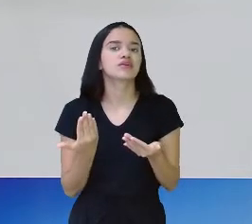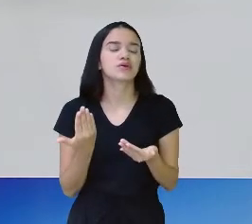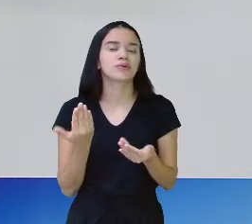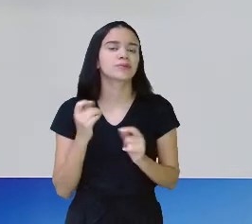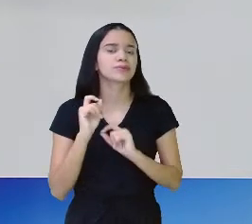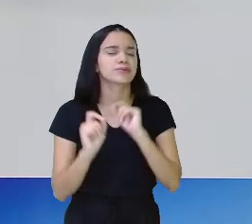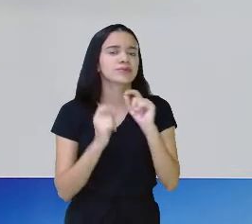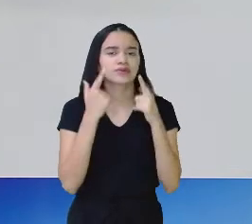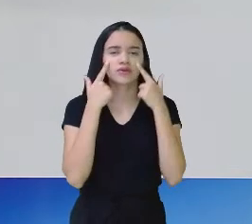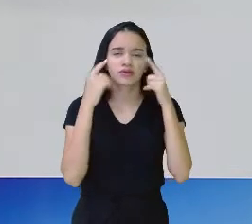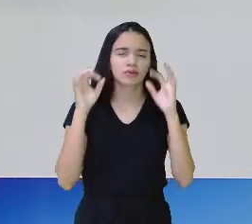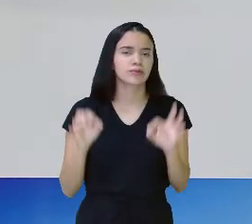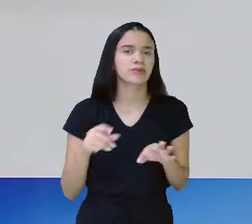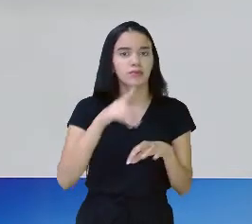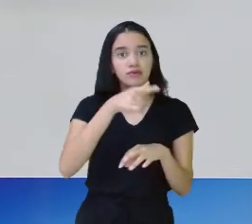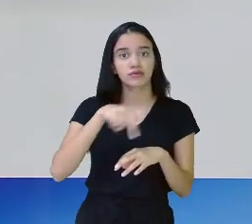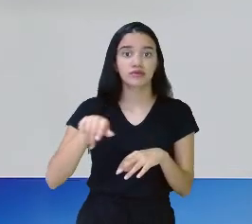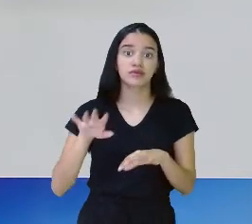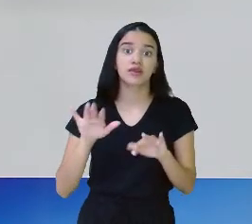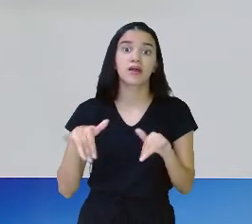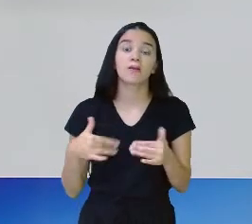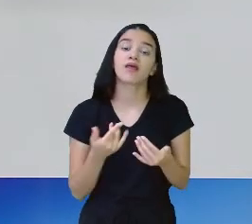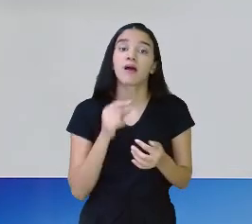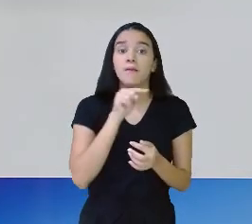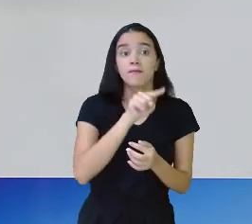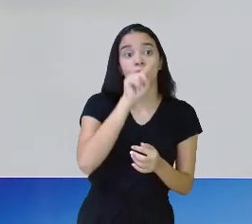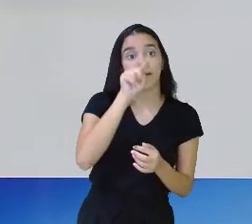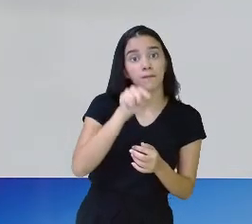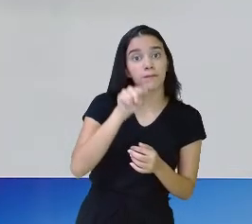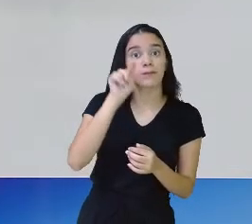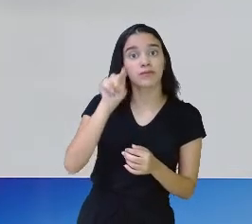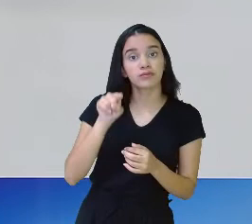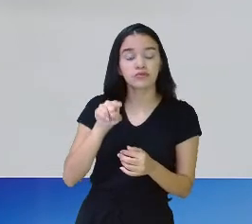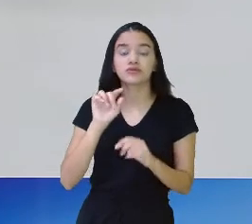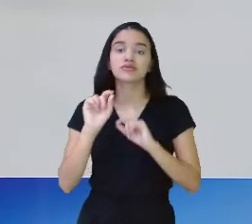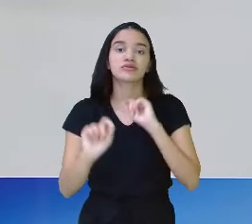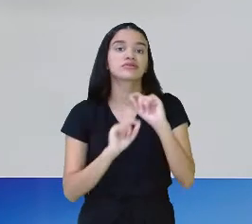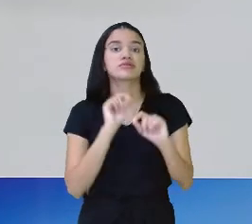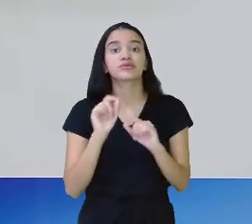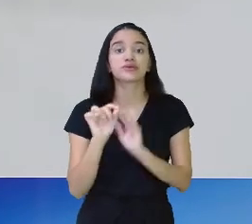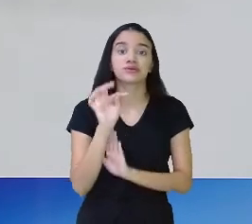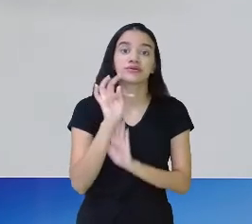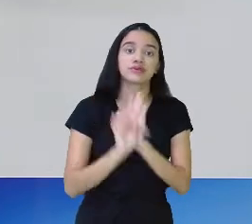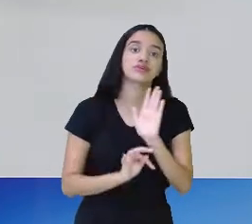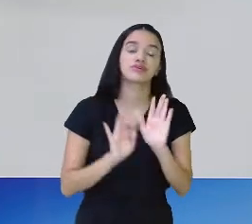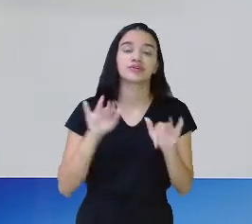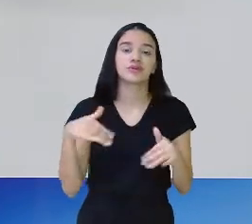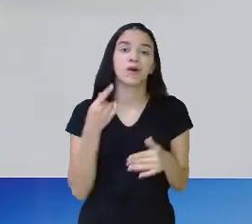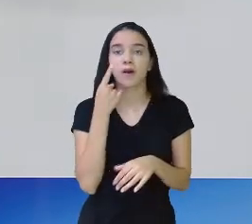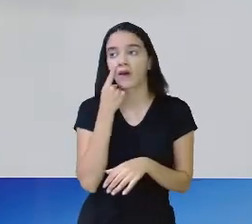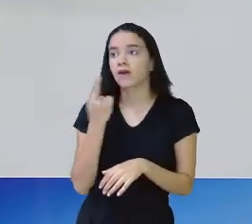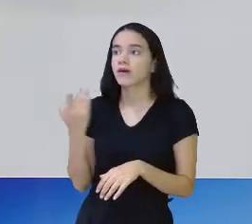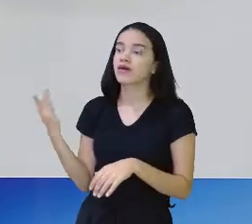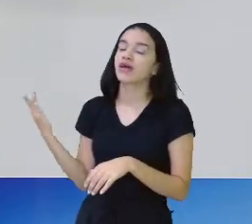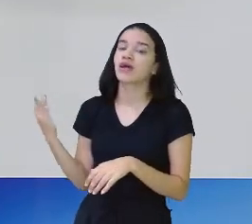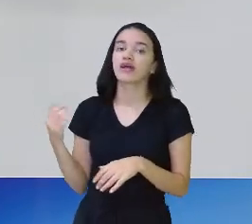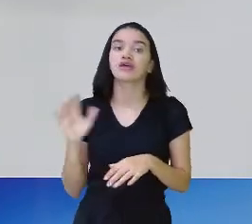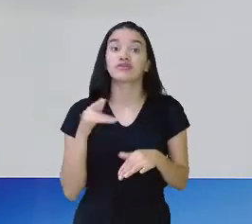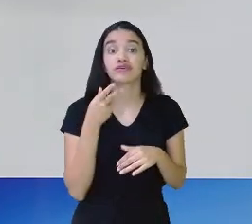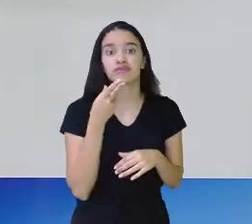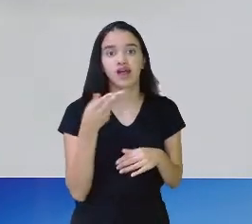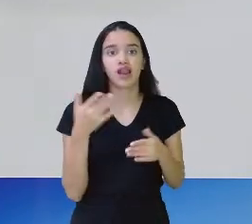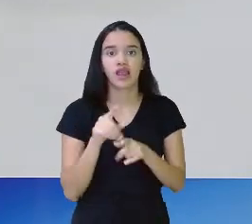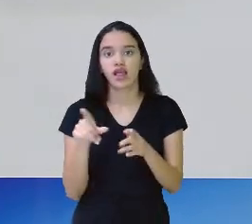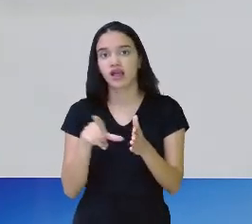chamei a atenção para vocês? Para a pontuação que faz parte desse texto. E o texto, como eu já falei